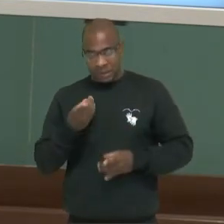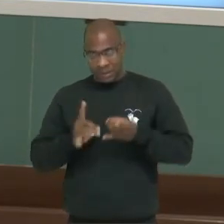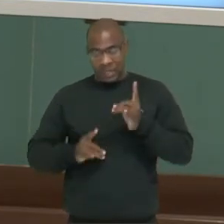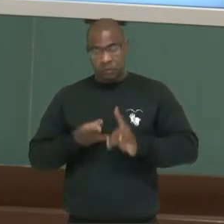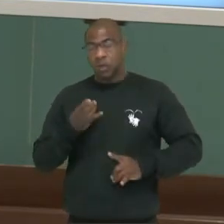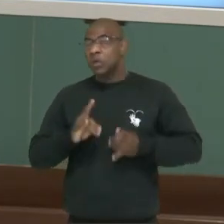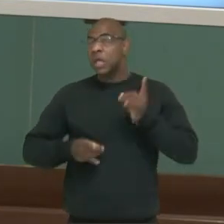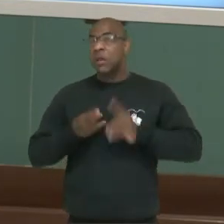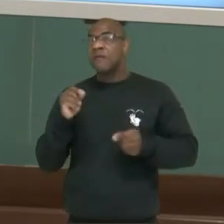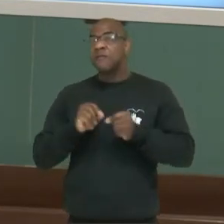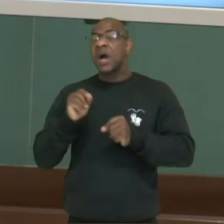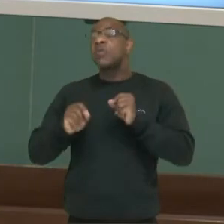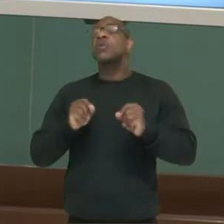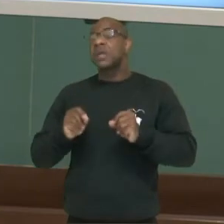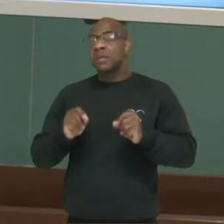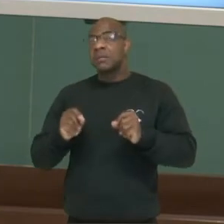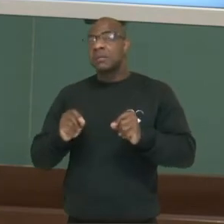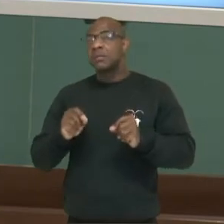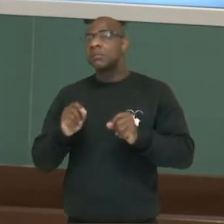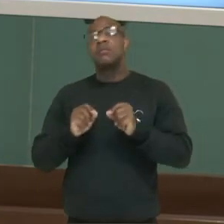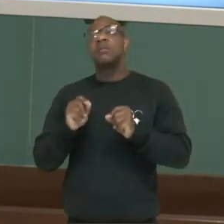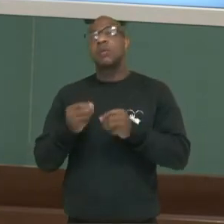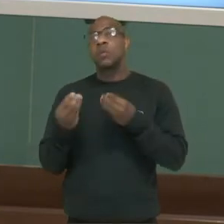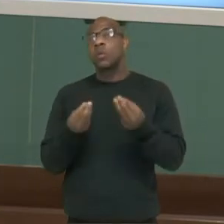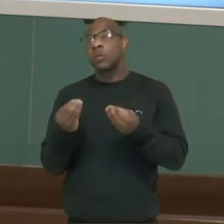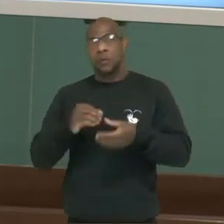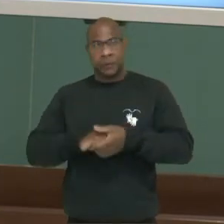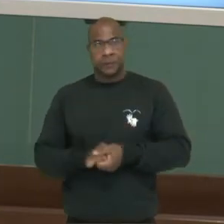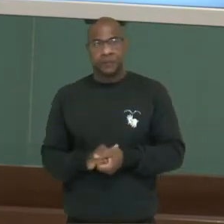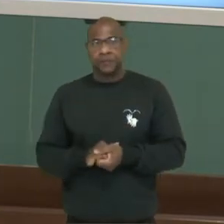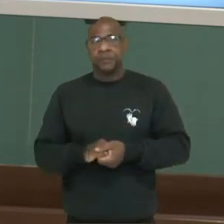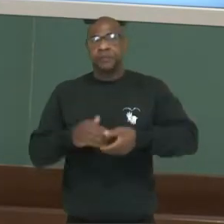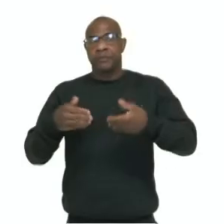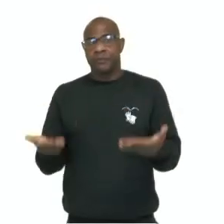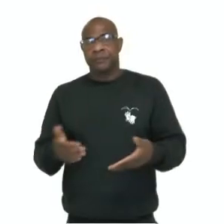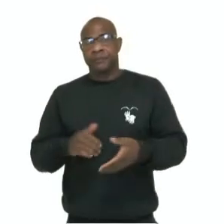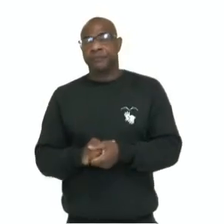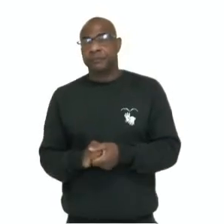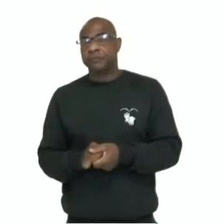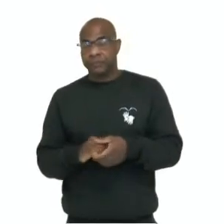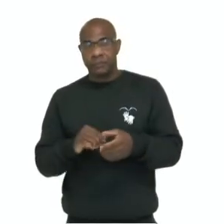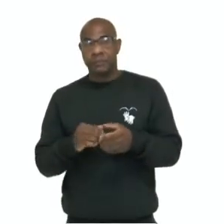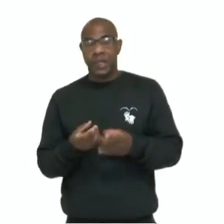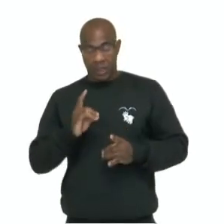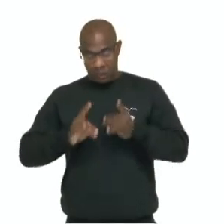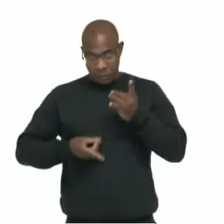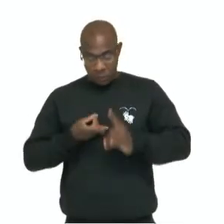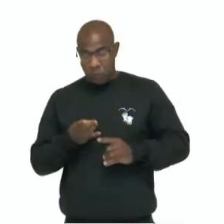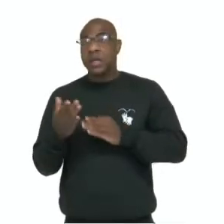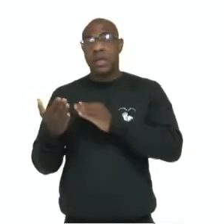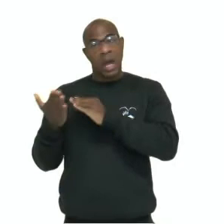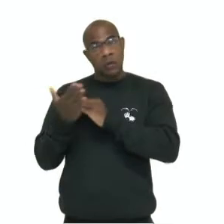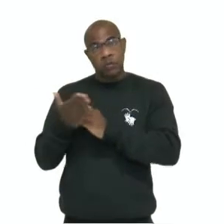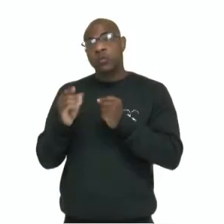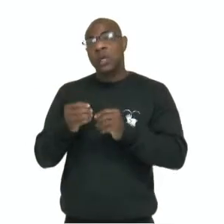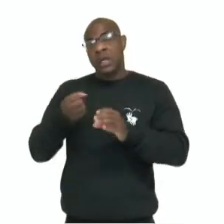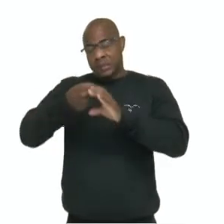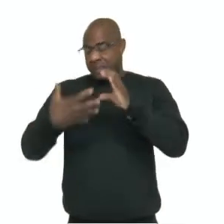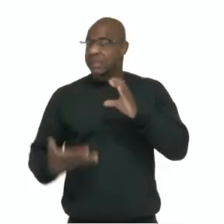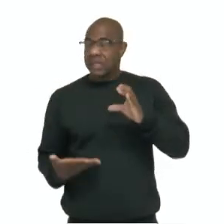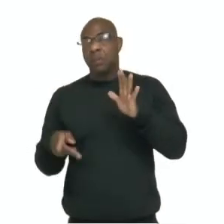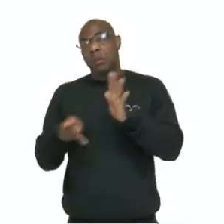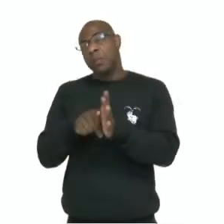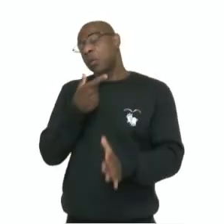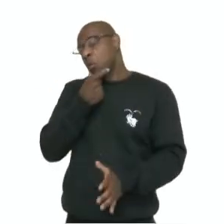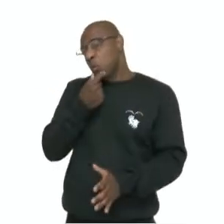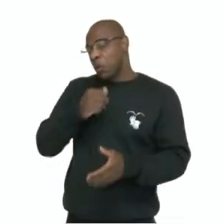faz? Qual é a função dela, além de ajudar na produção dos espermatozoides? É ela que dá as características sexuais secundárias